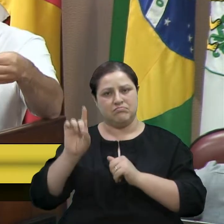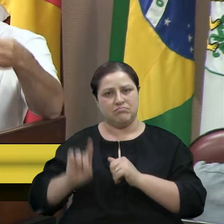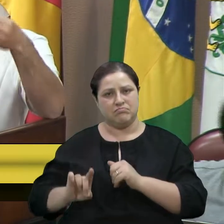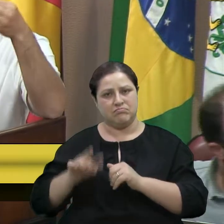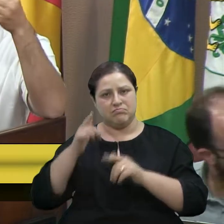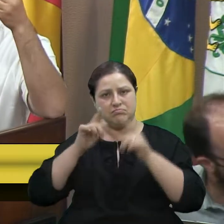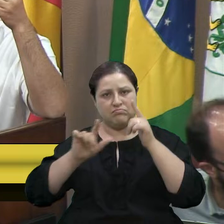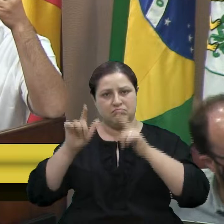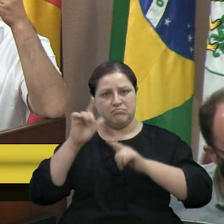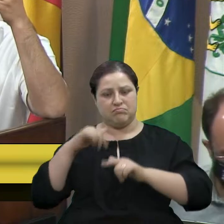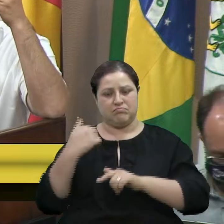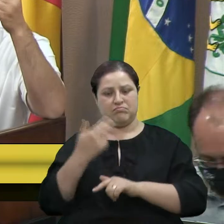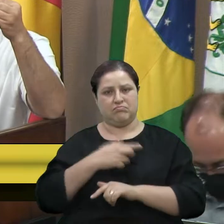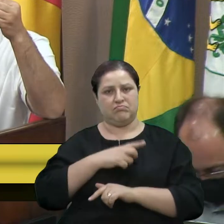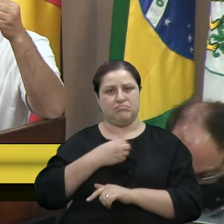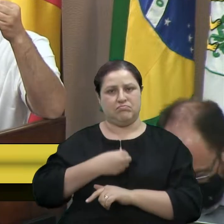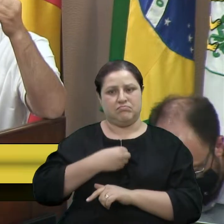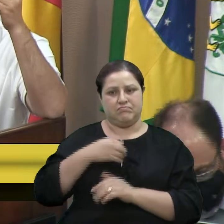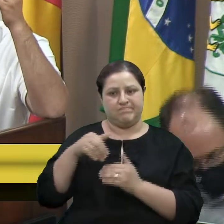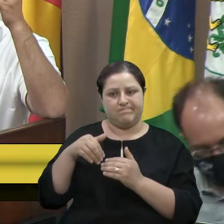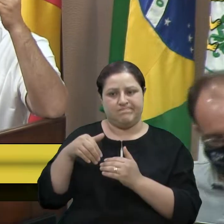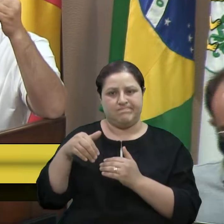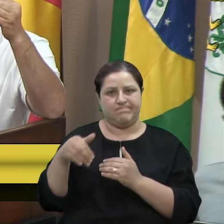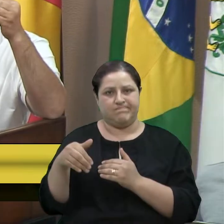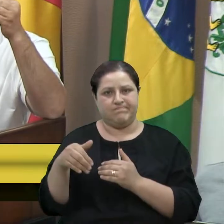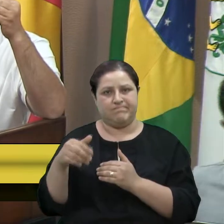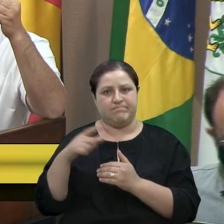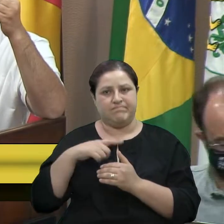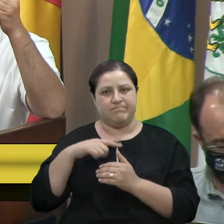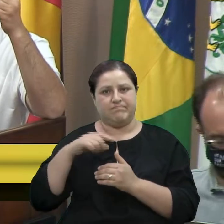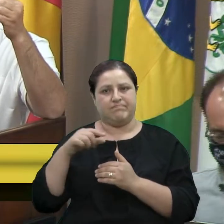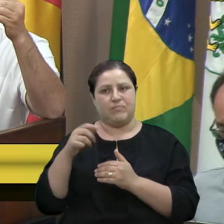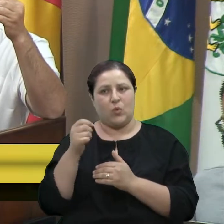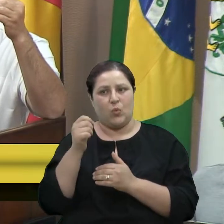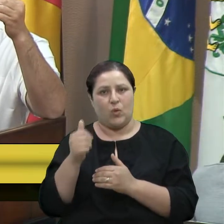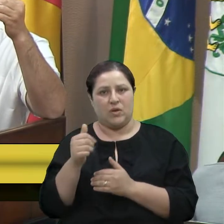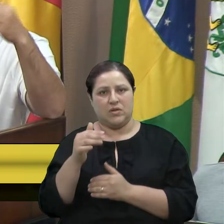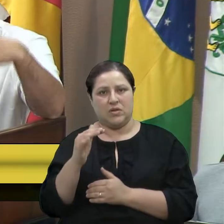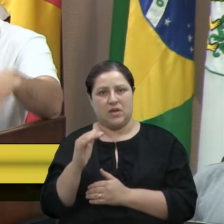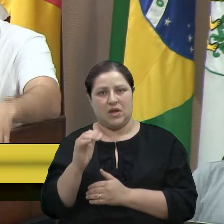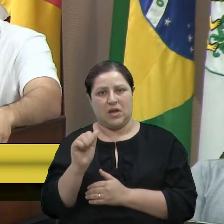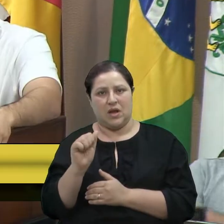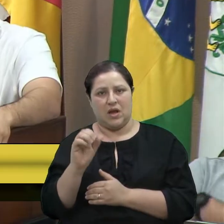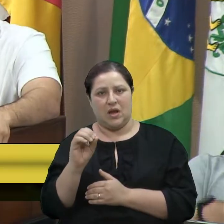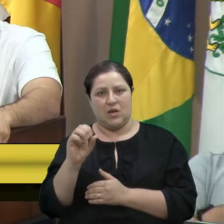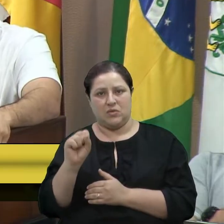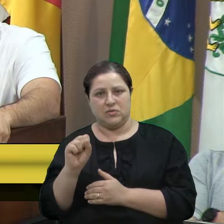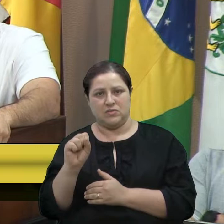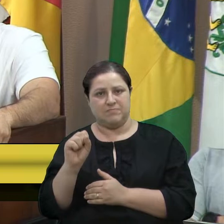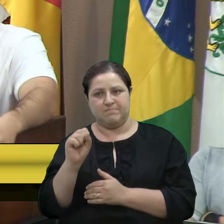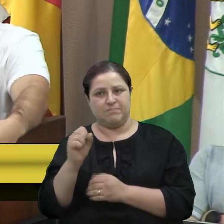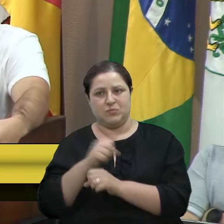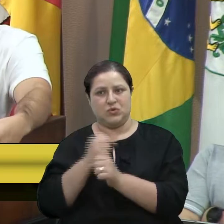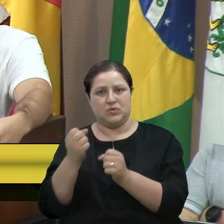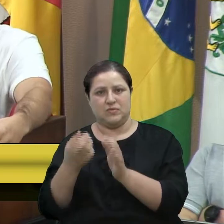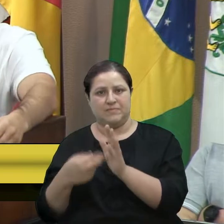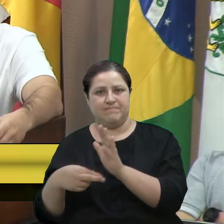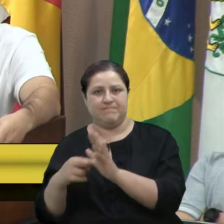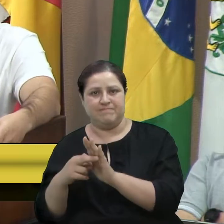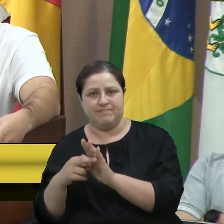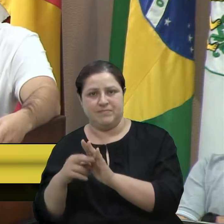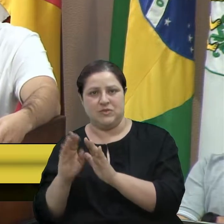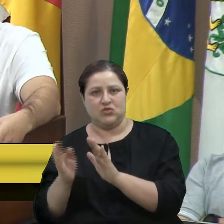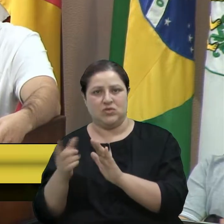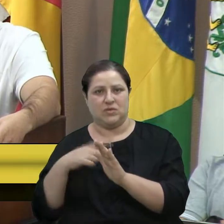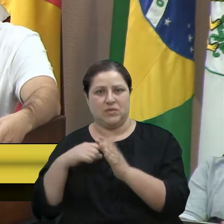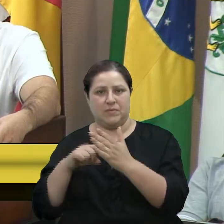conquistas, nós estamos no estopim de um caos que é irreversível. A Codeca já está naquele